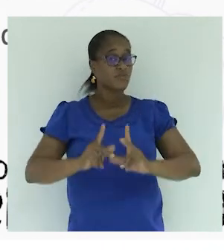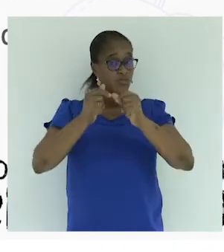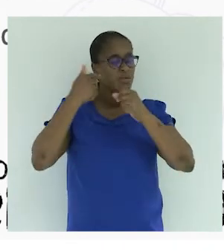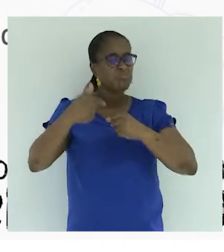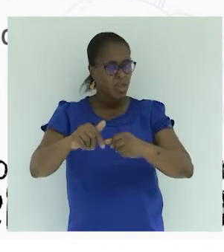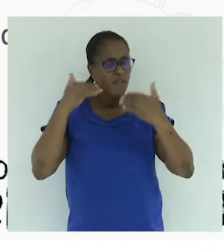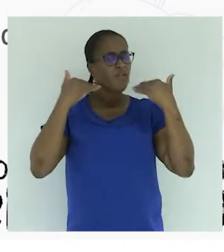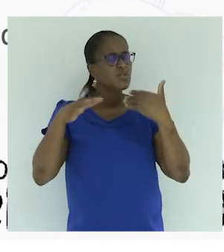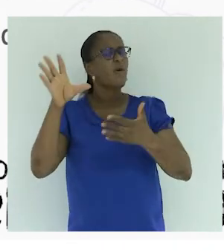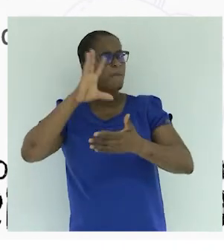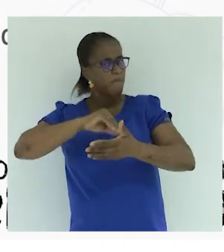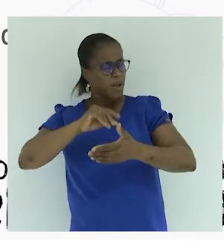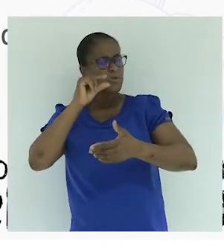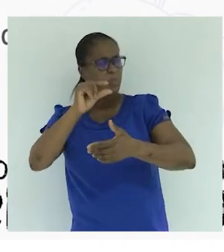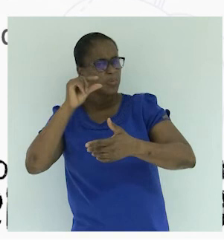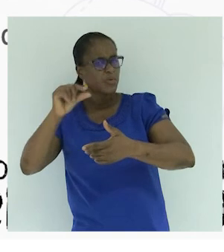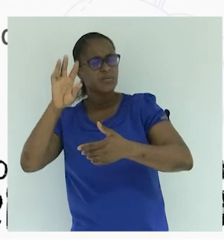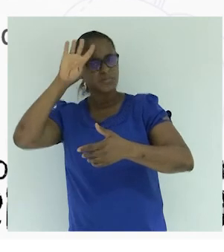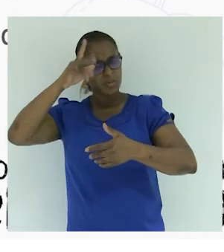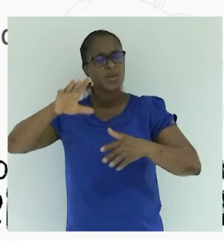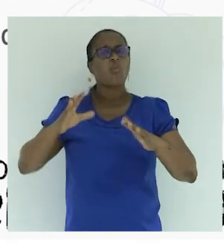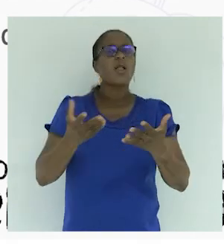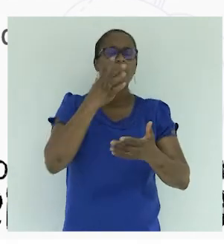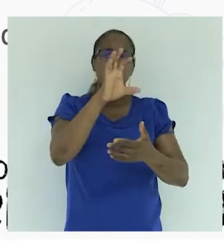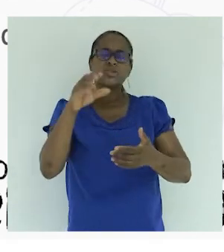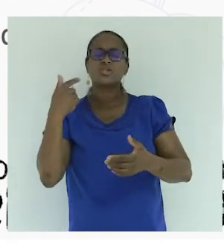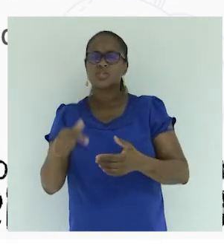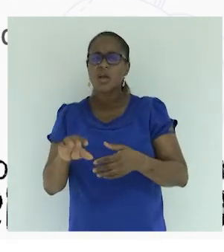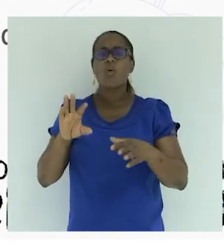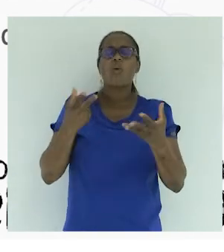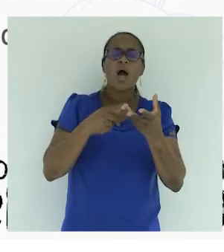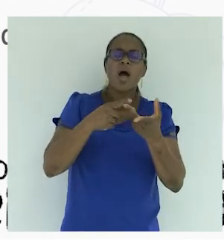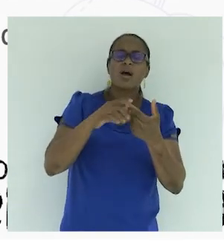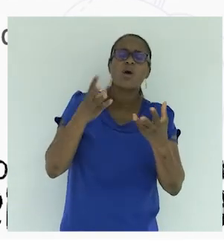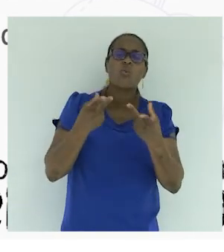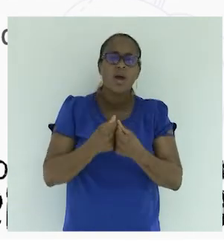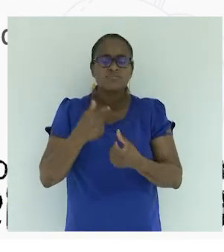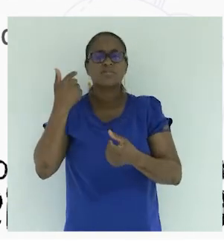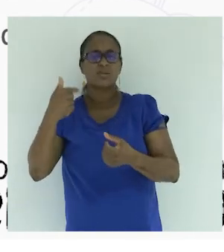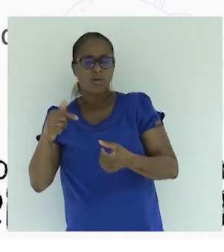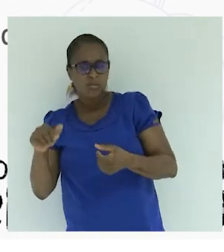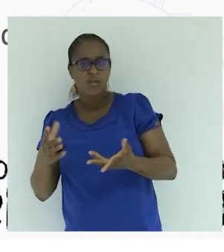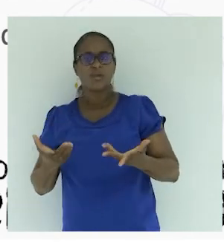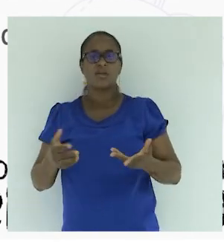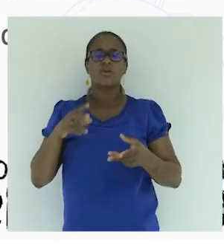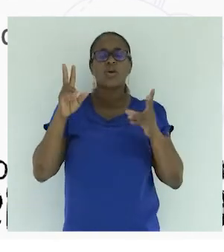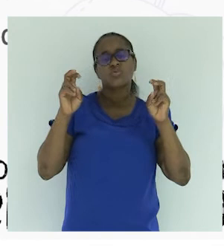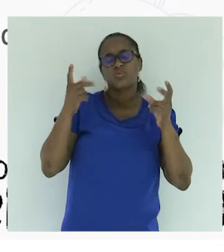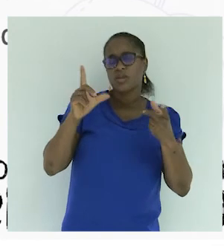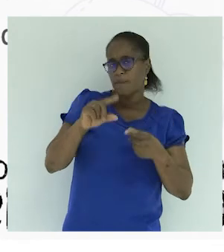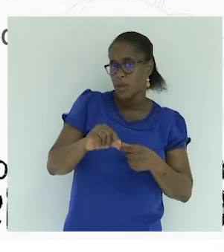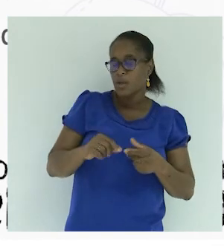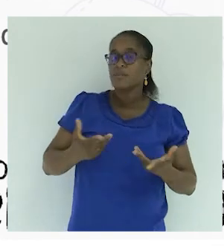mais detalhadas. Sabemos em que continentes é que estão, quantas espécies é que existem, os aspectos